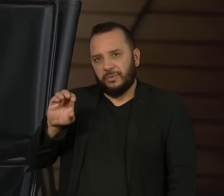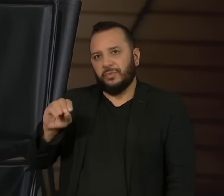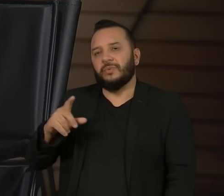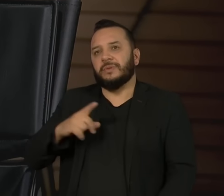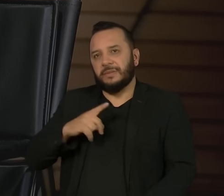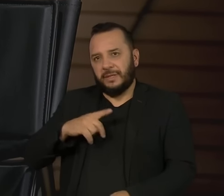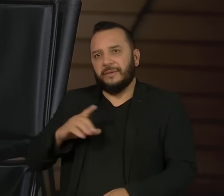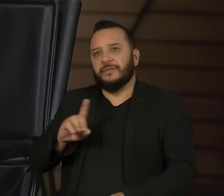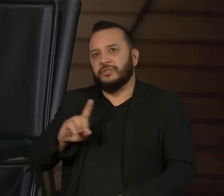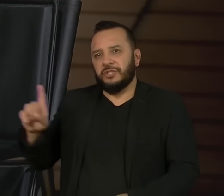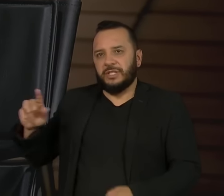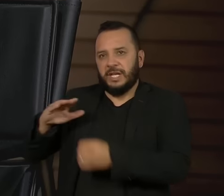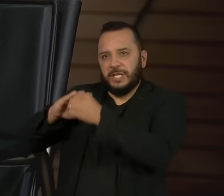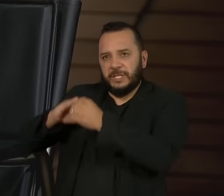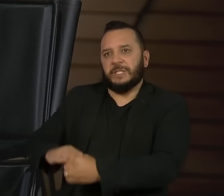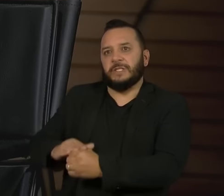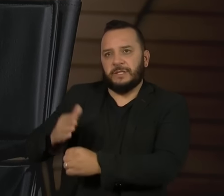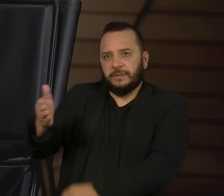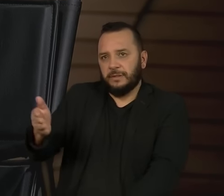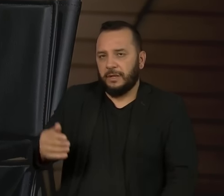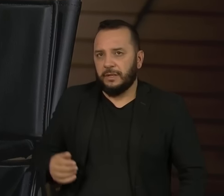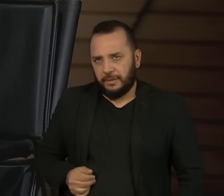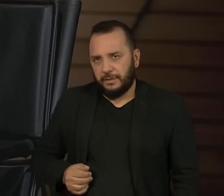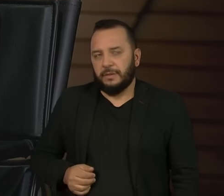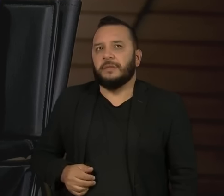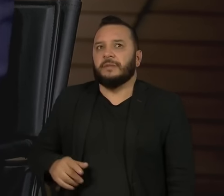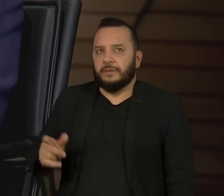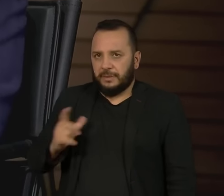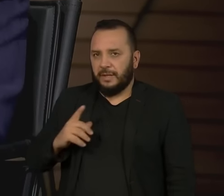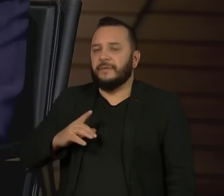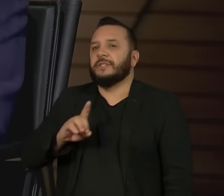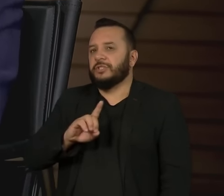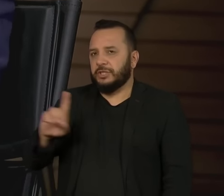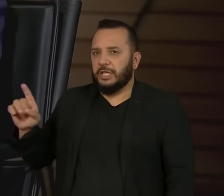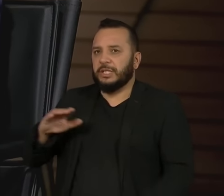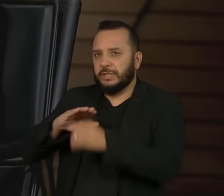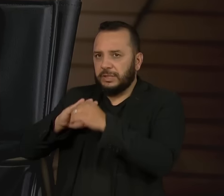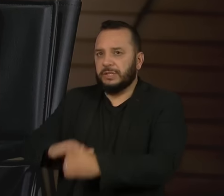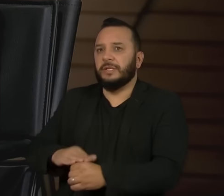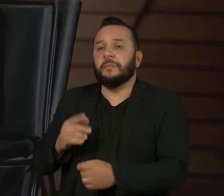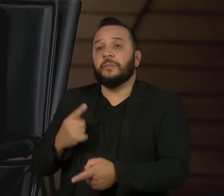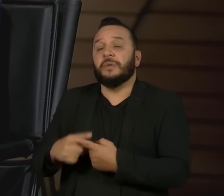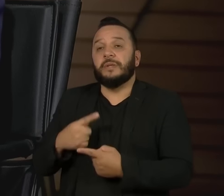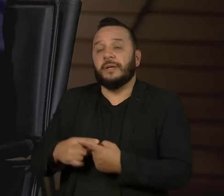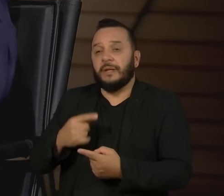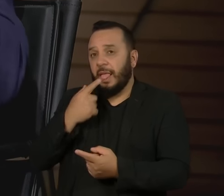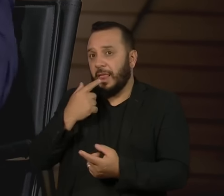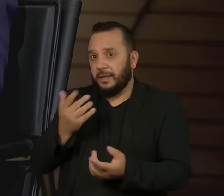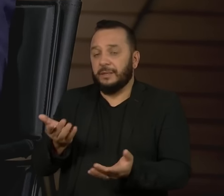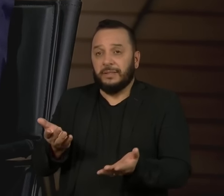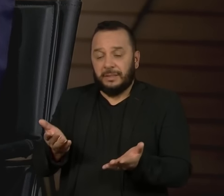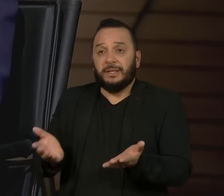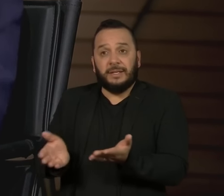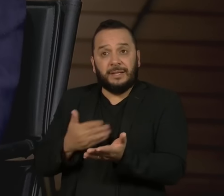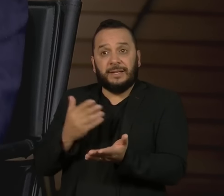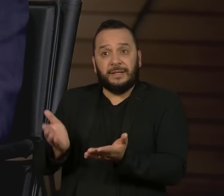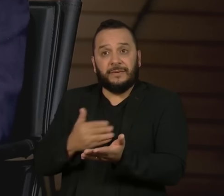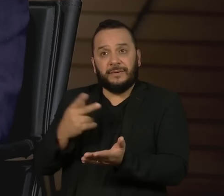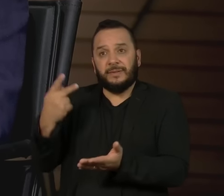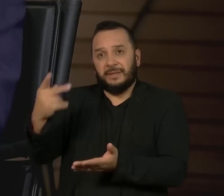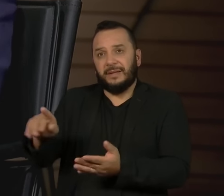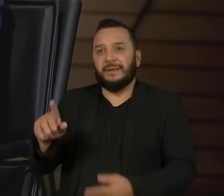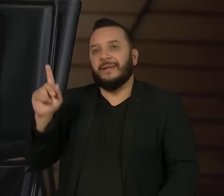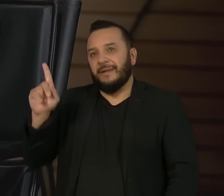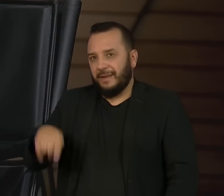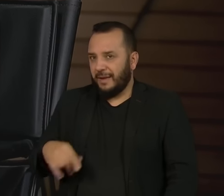pela direita, pelos conservadores, tá? Foi perseguido, mas por quê? Porque diziam que a obra dele, olha como que isso muda, a obra dele